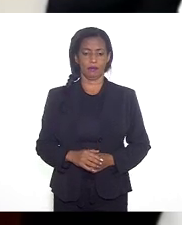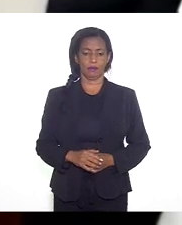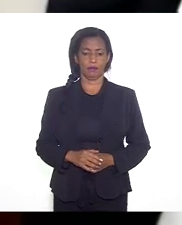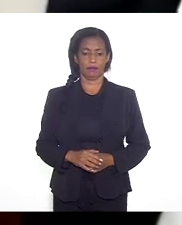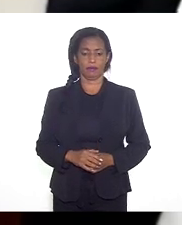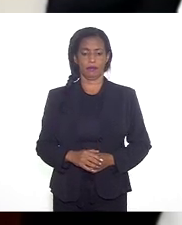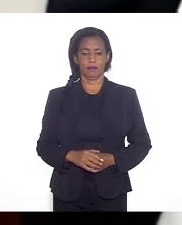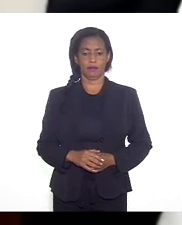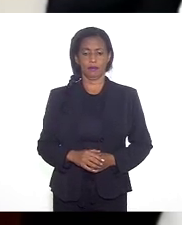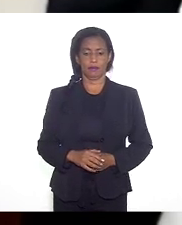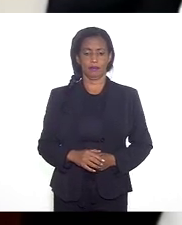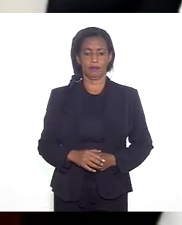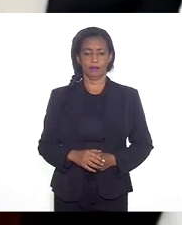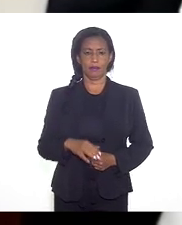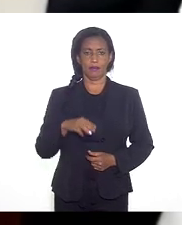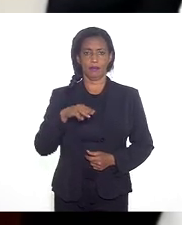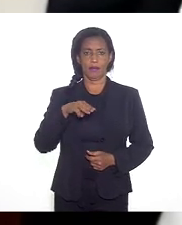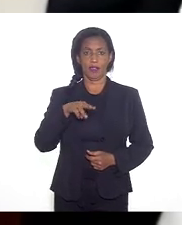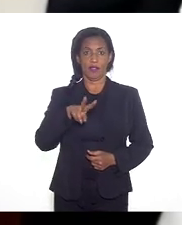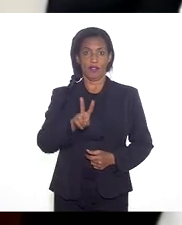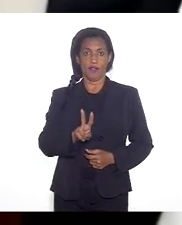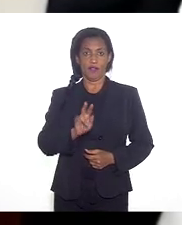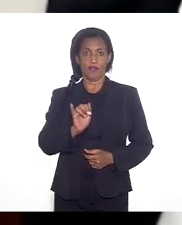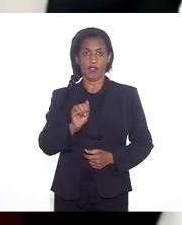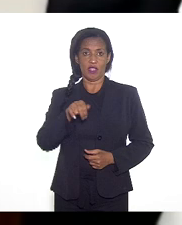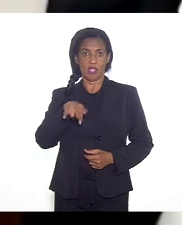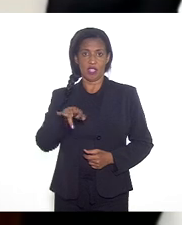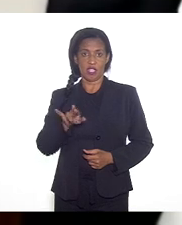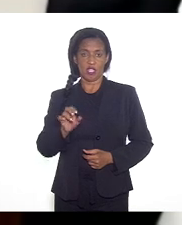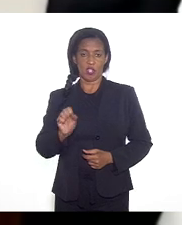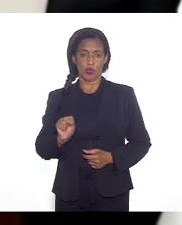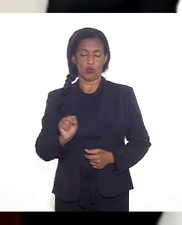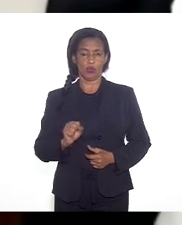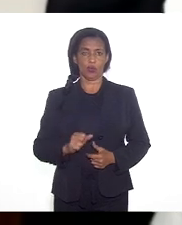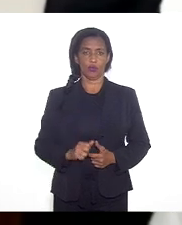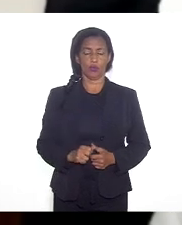Deputado Marcos Miller. Deputado Marcos Vinícius.